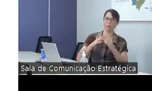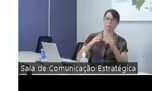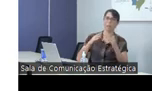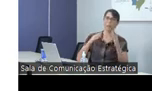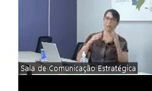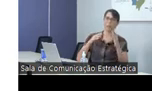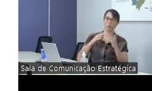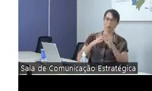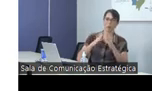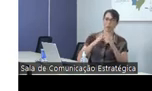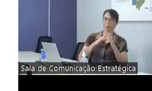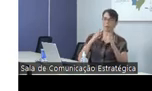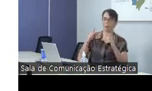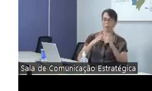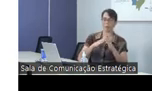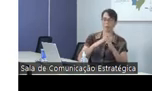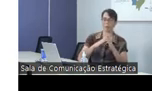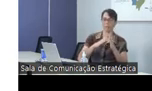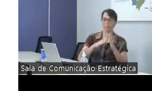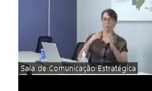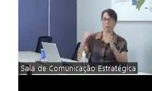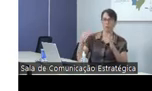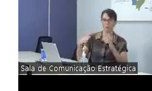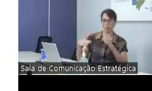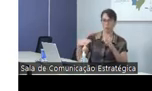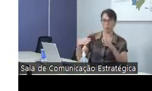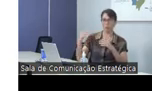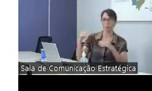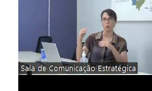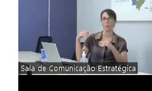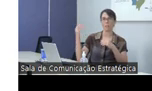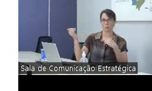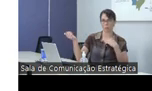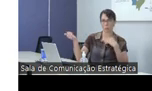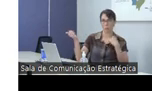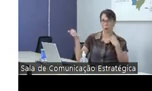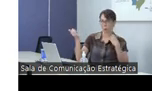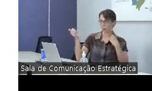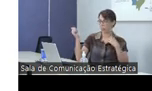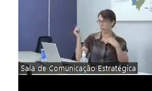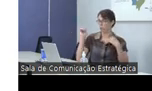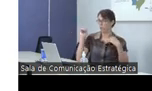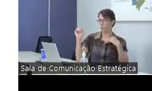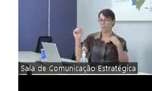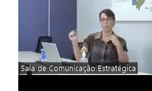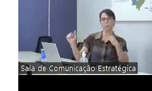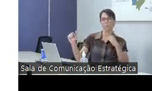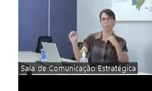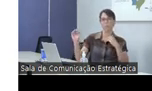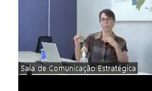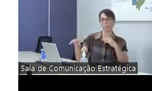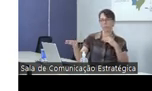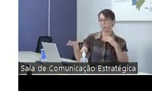separação entre 50 Entre 50 e 1000 cópias ou acima de 1000 cópias então